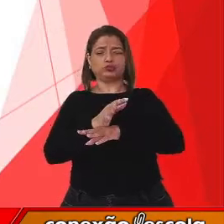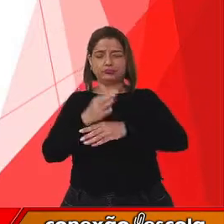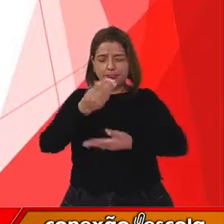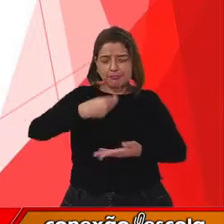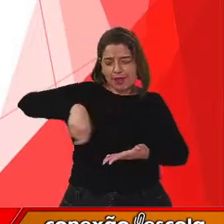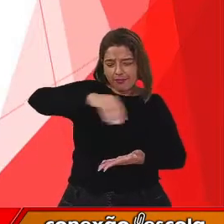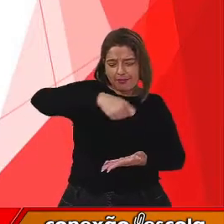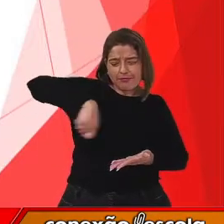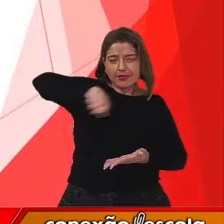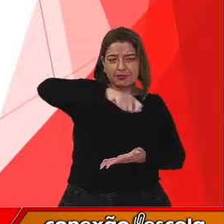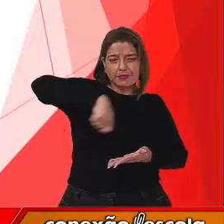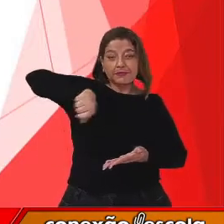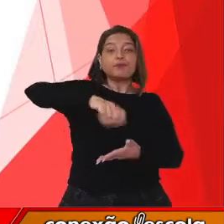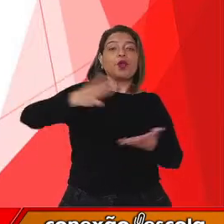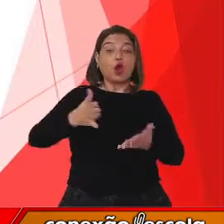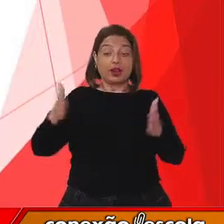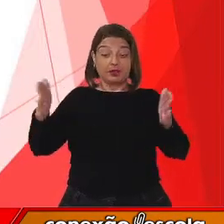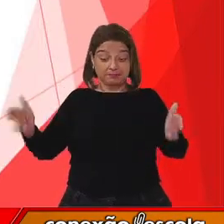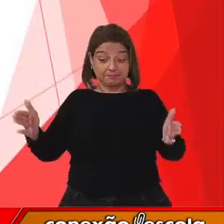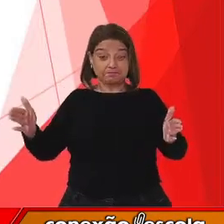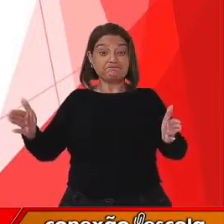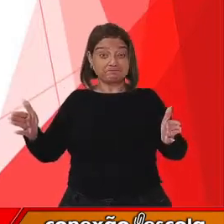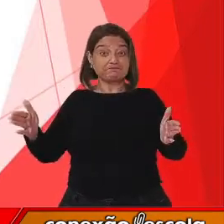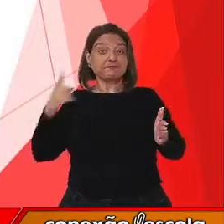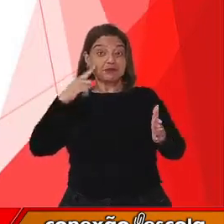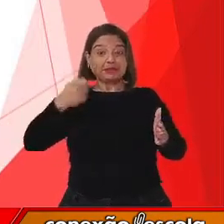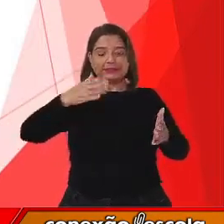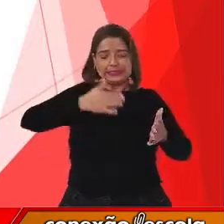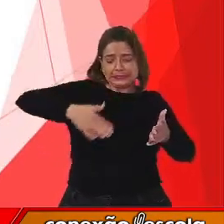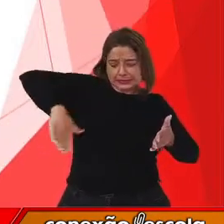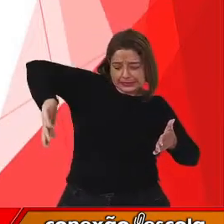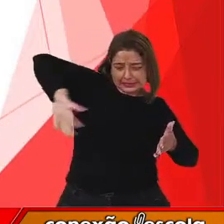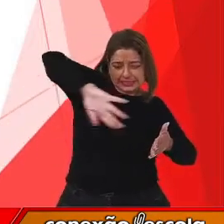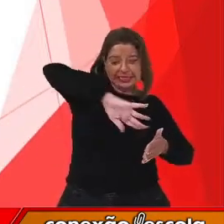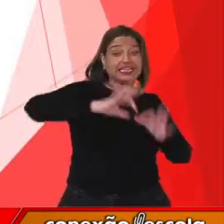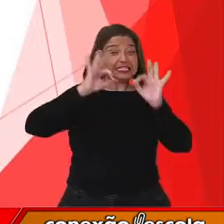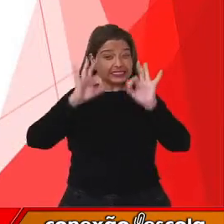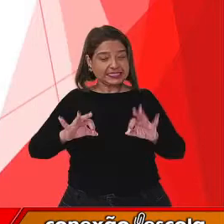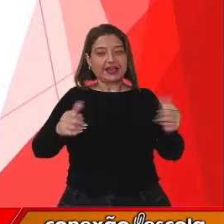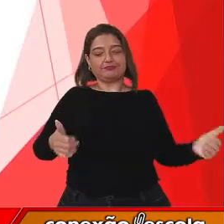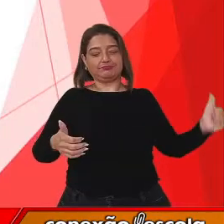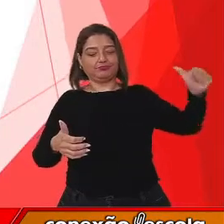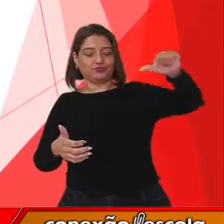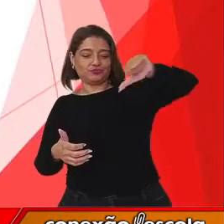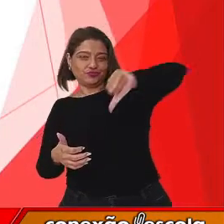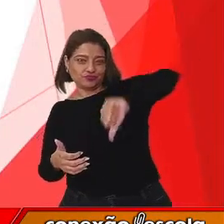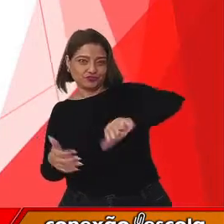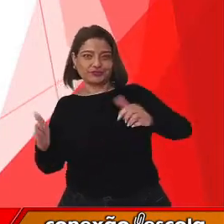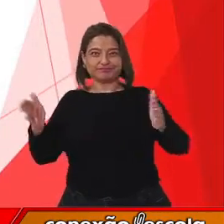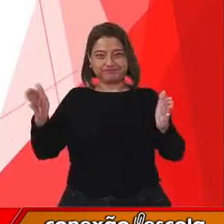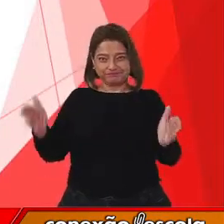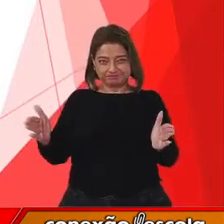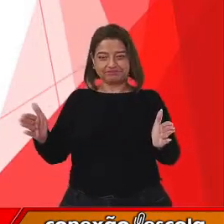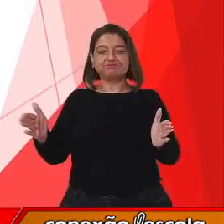nós vai pôr tudo nessa forma toda untada. Isso. Vamos, vamos colocar a massa, né?